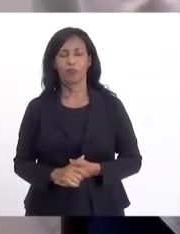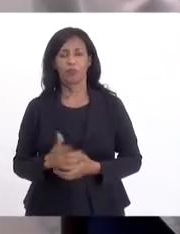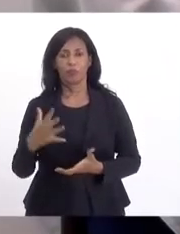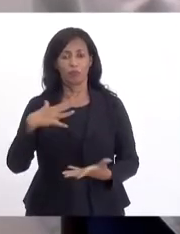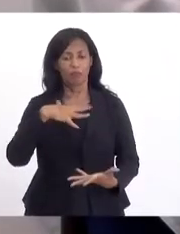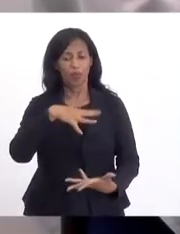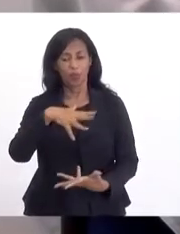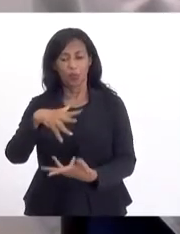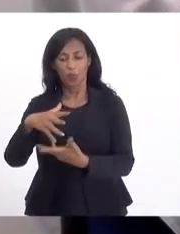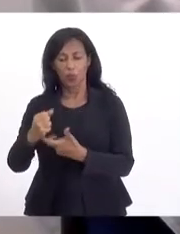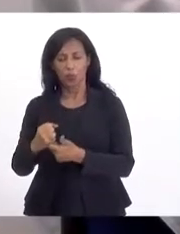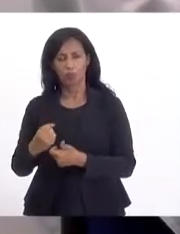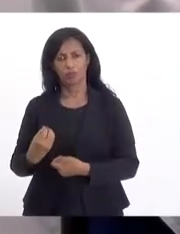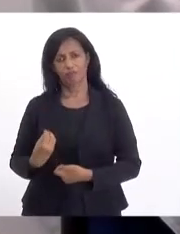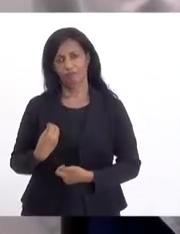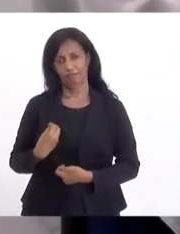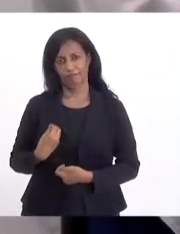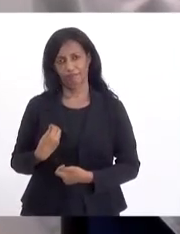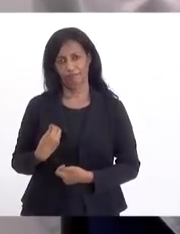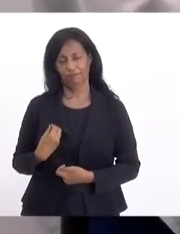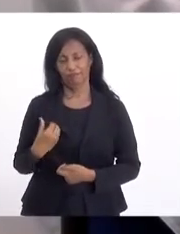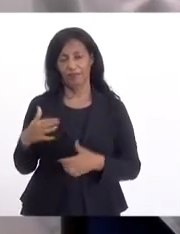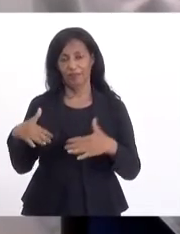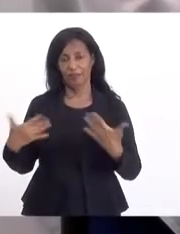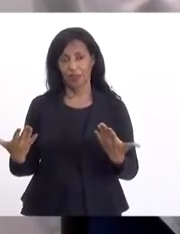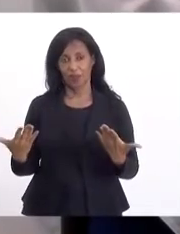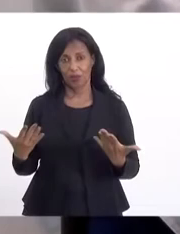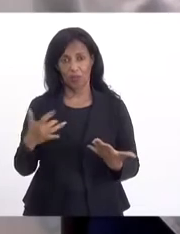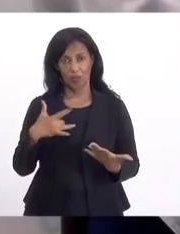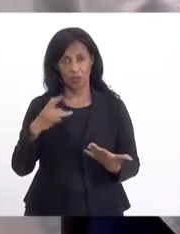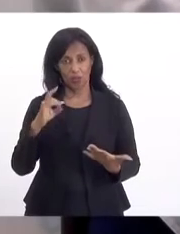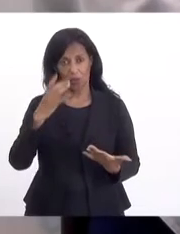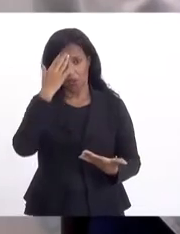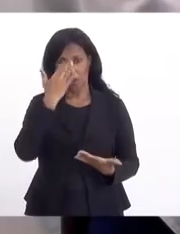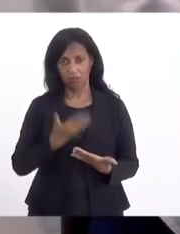que a gente está vivendo. Então, eu só acredito hoje